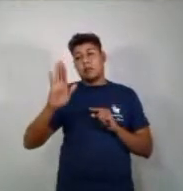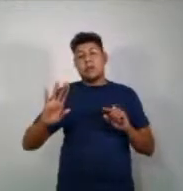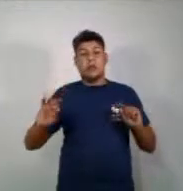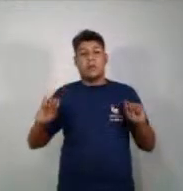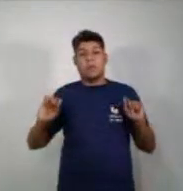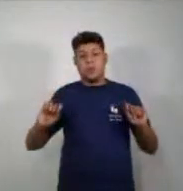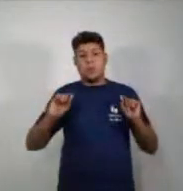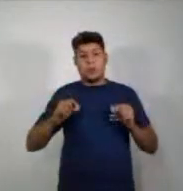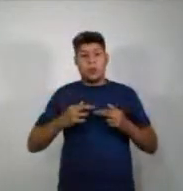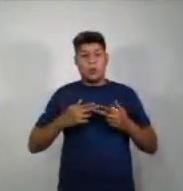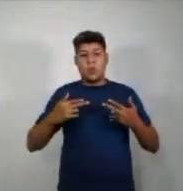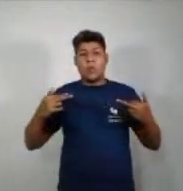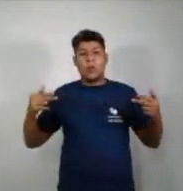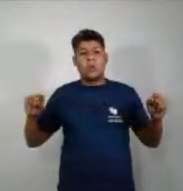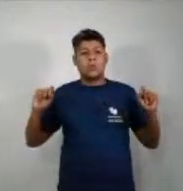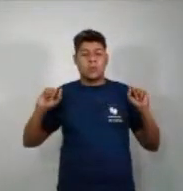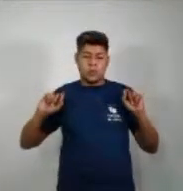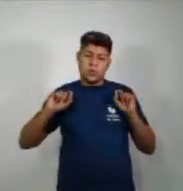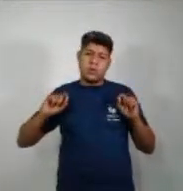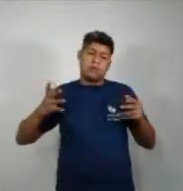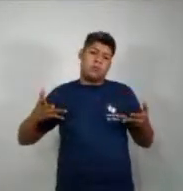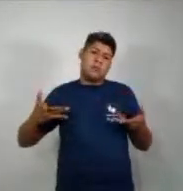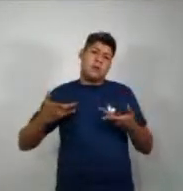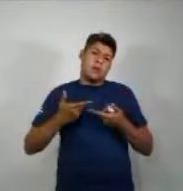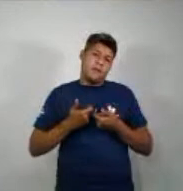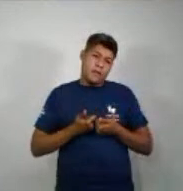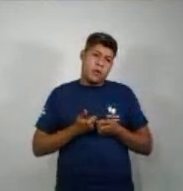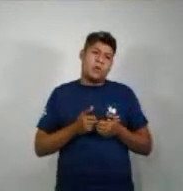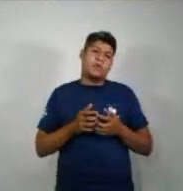é uma coisa realmente, né, impressionante, como ele.